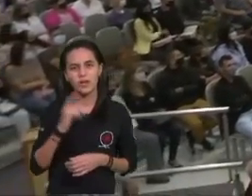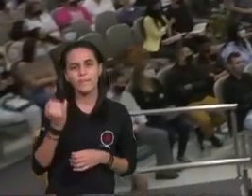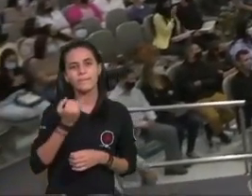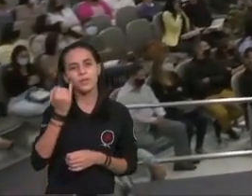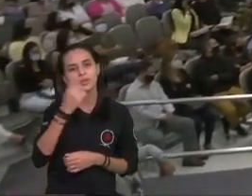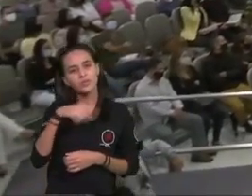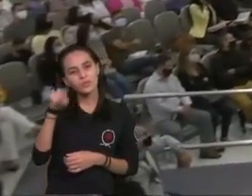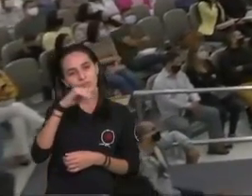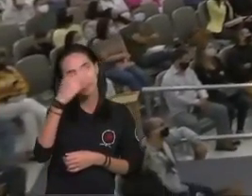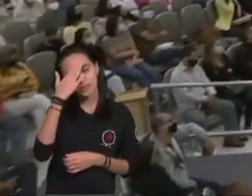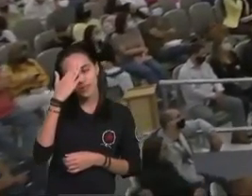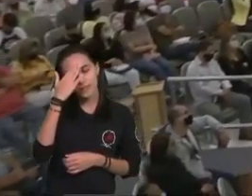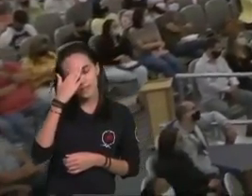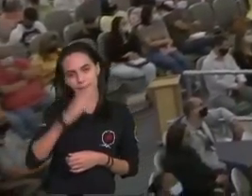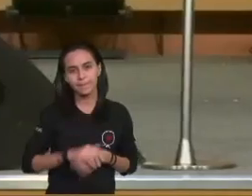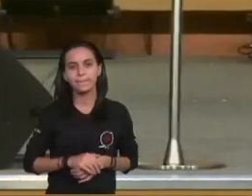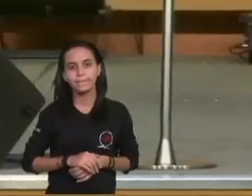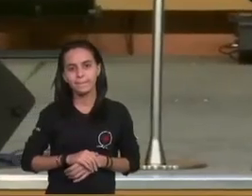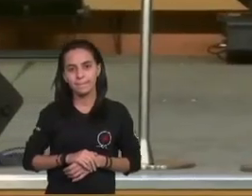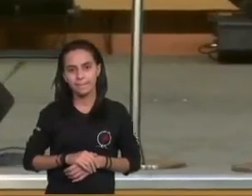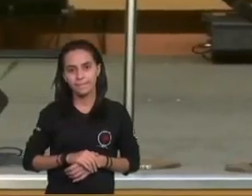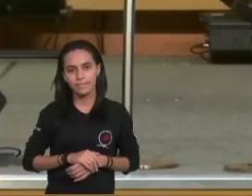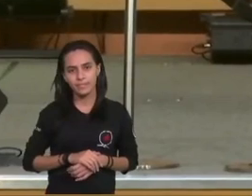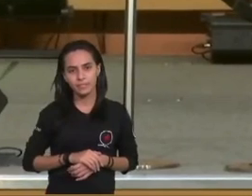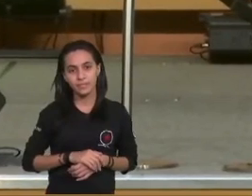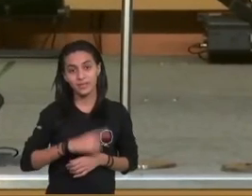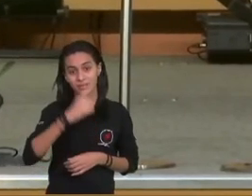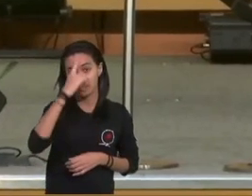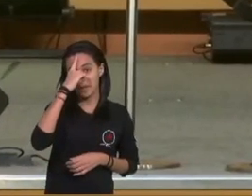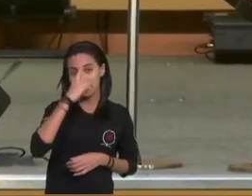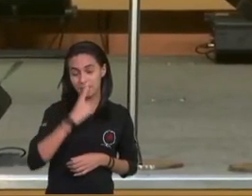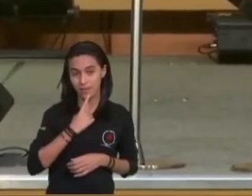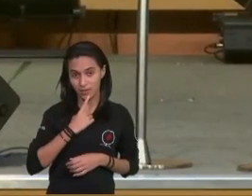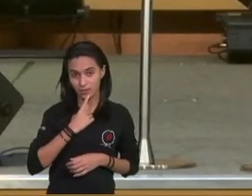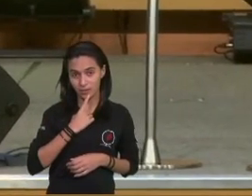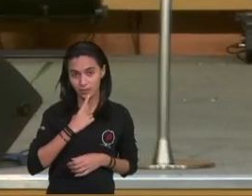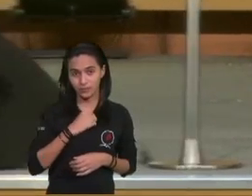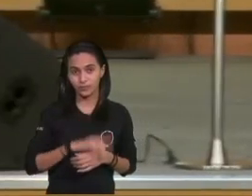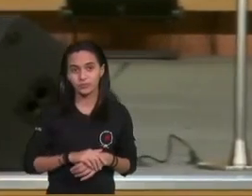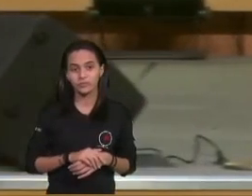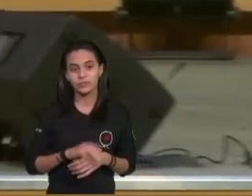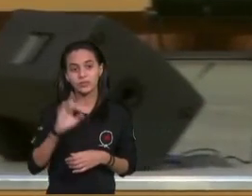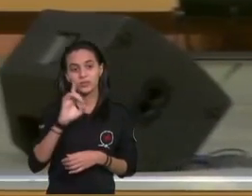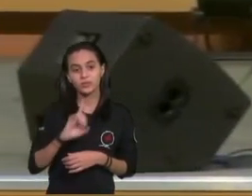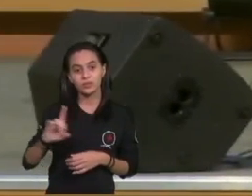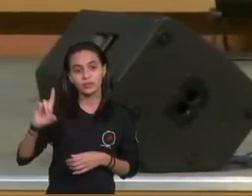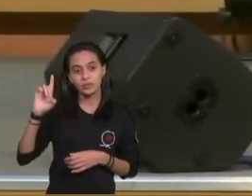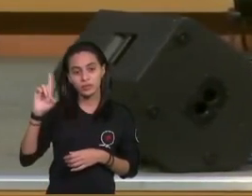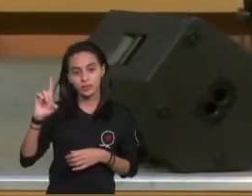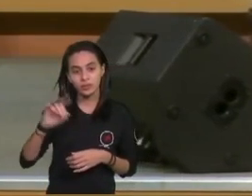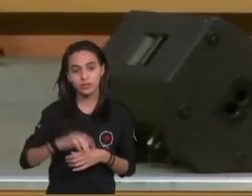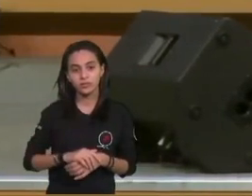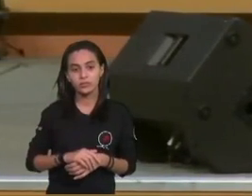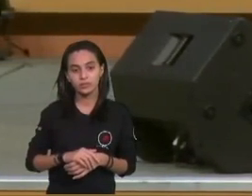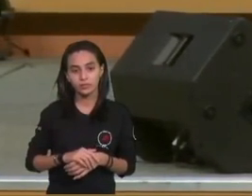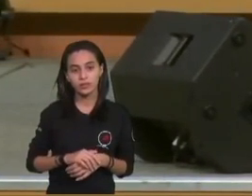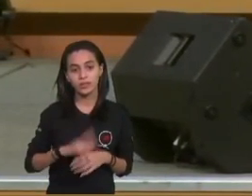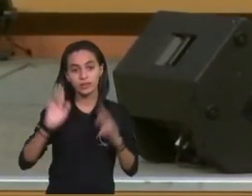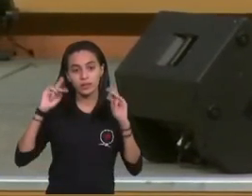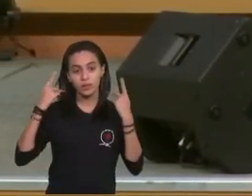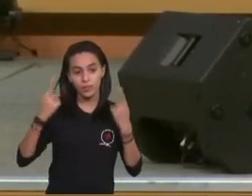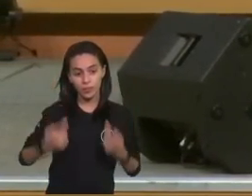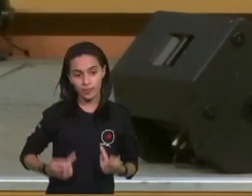você saber que a imagem é de Deus que está na